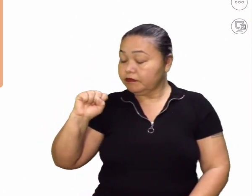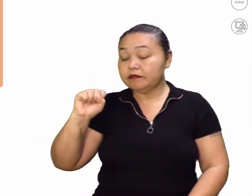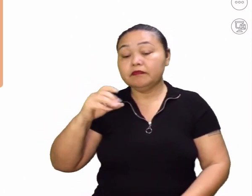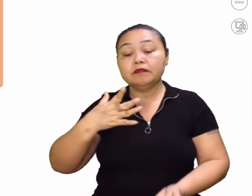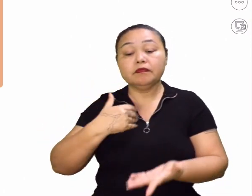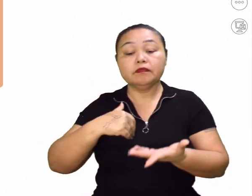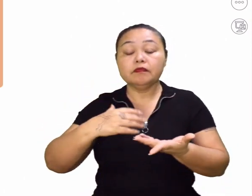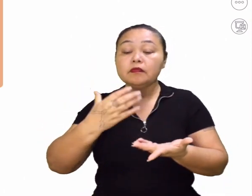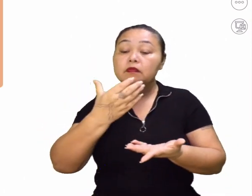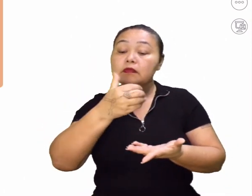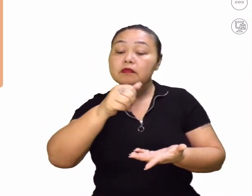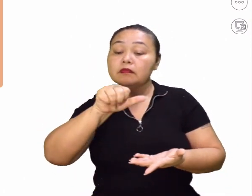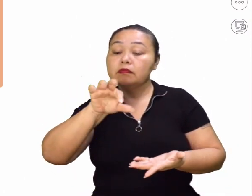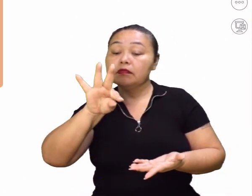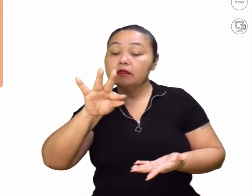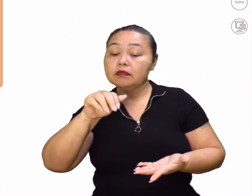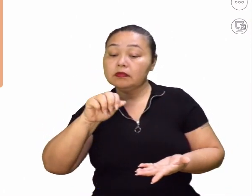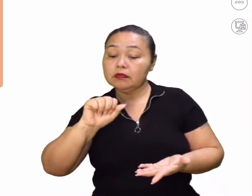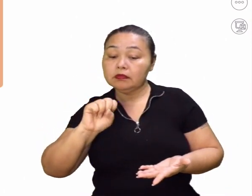cartas. Rogério,